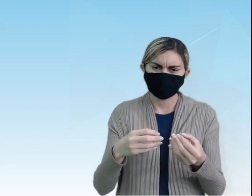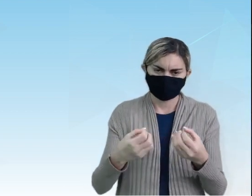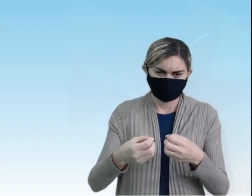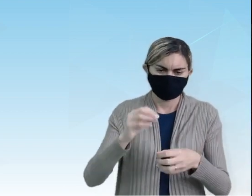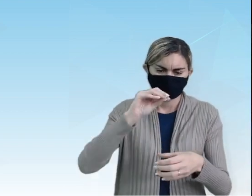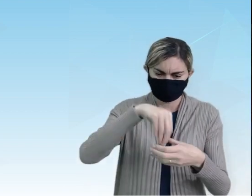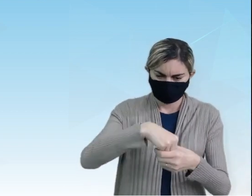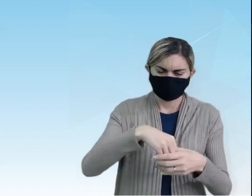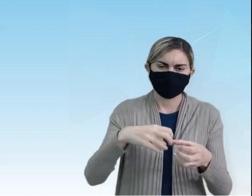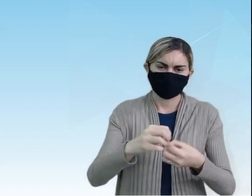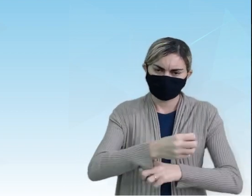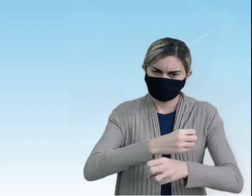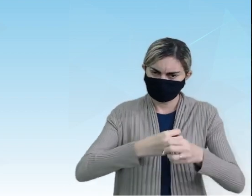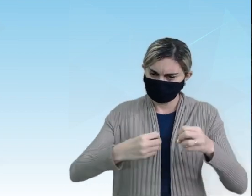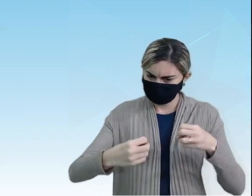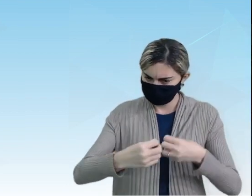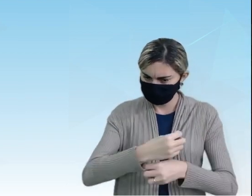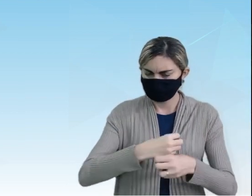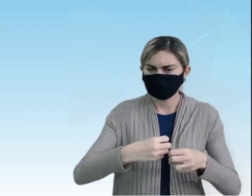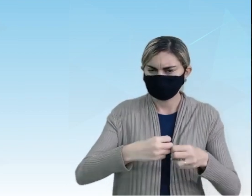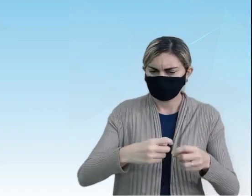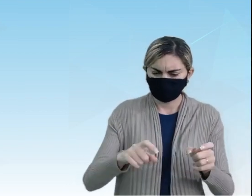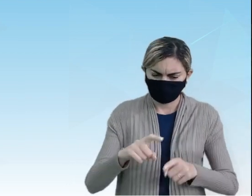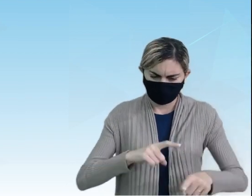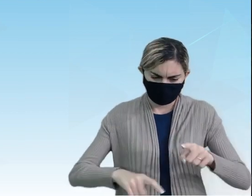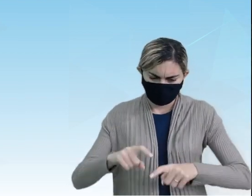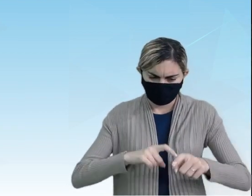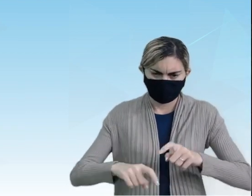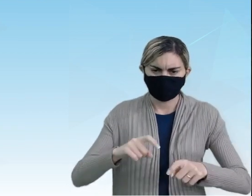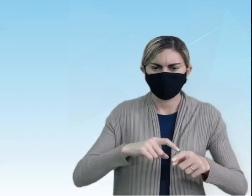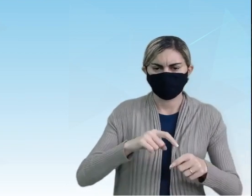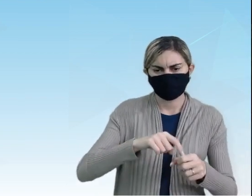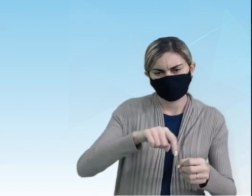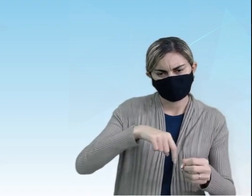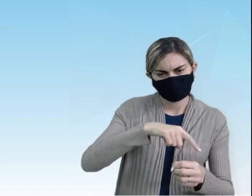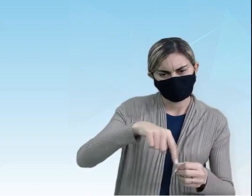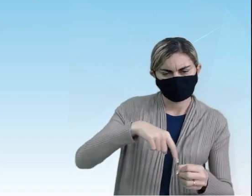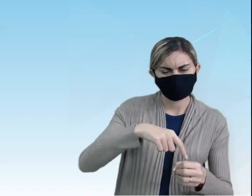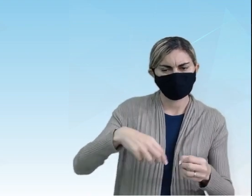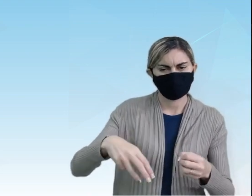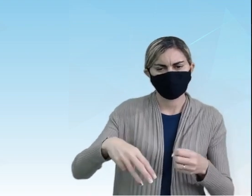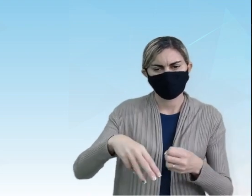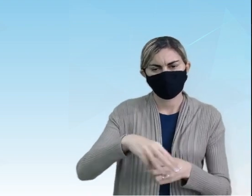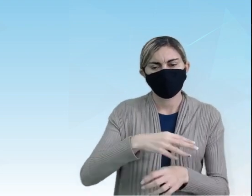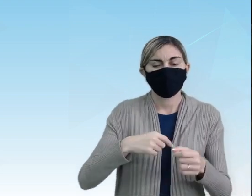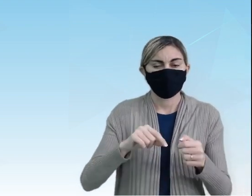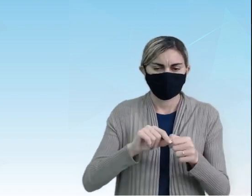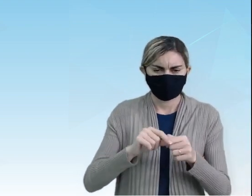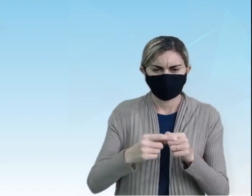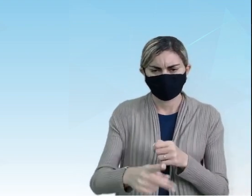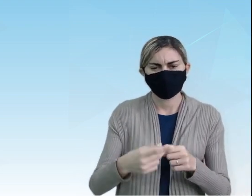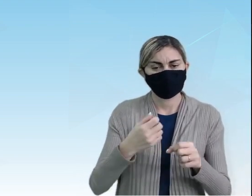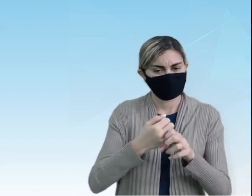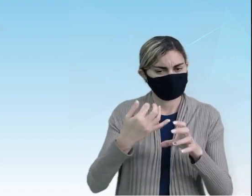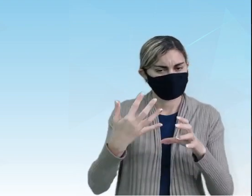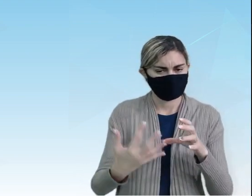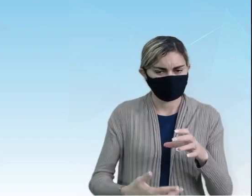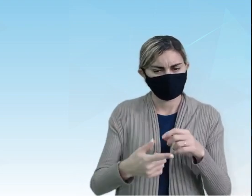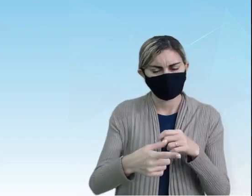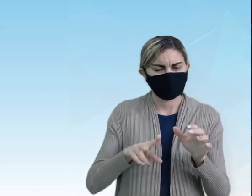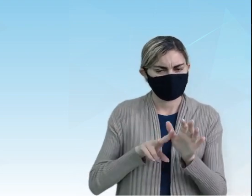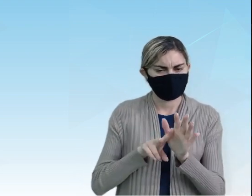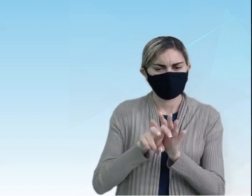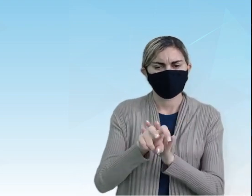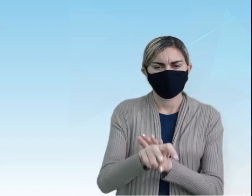justamente dentro da célula. Ele irá controlar o metabolismo celular. Em face aí dessas características, os